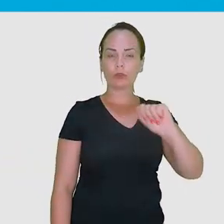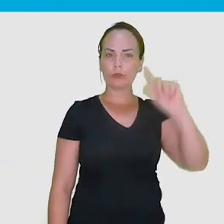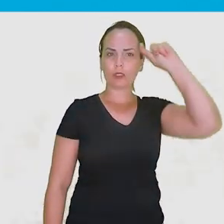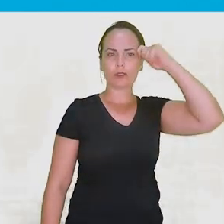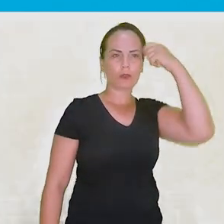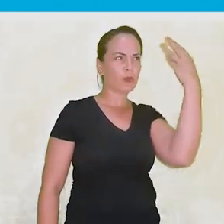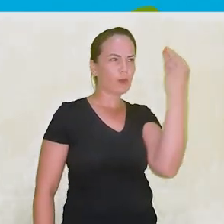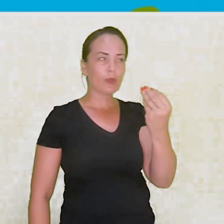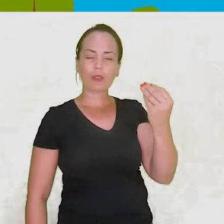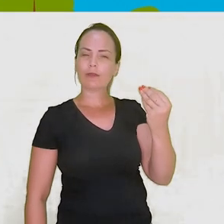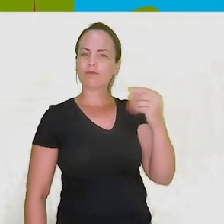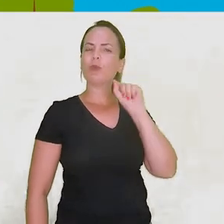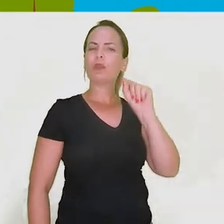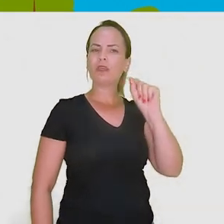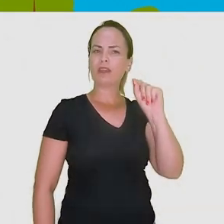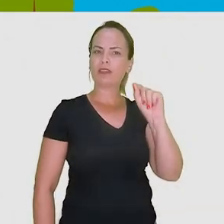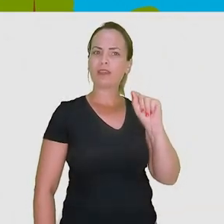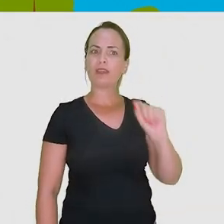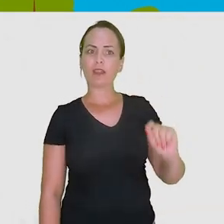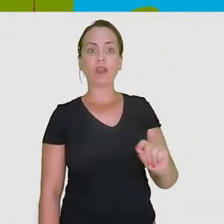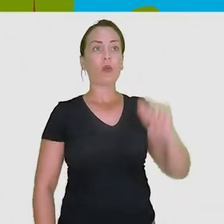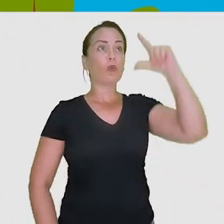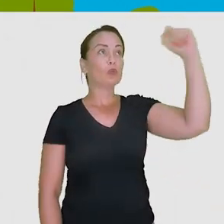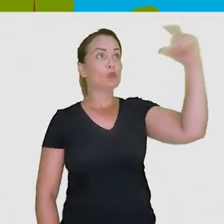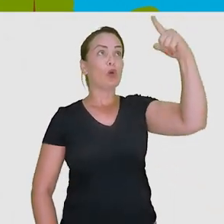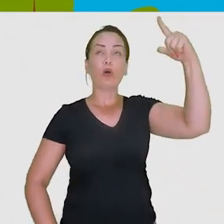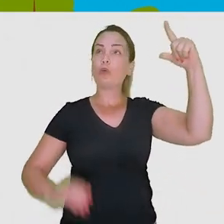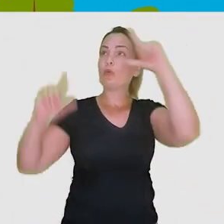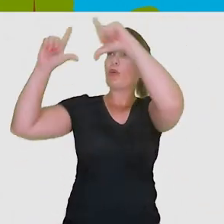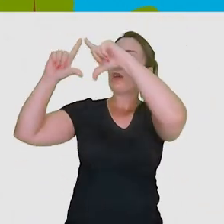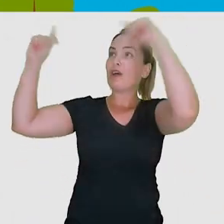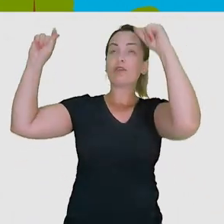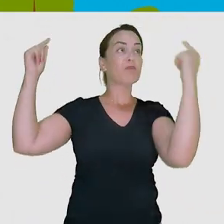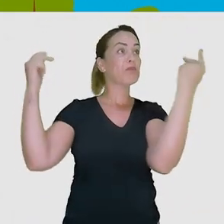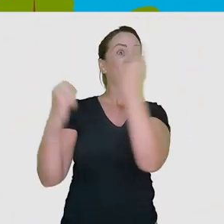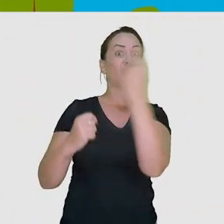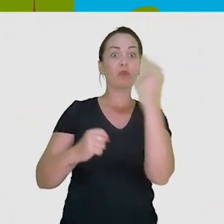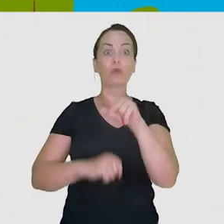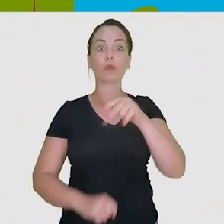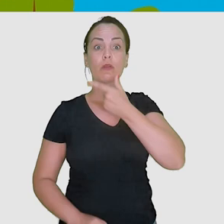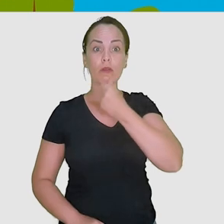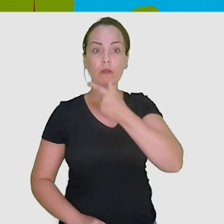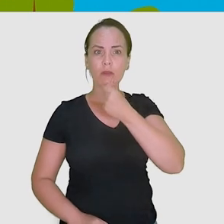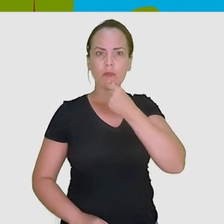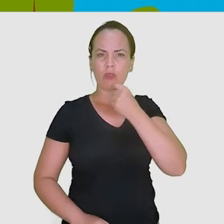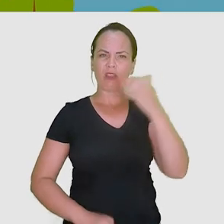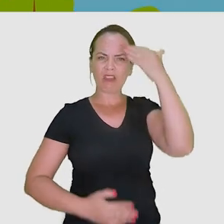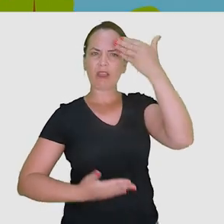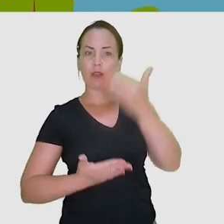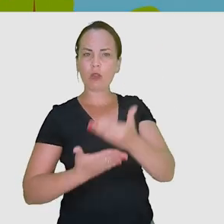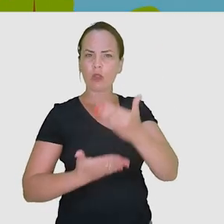que, no princípio, o Sol e a Lua eram irmãos homens. Os povos africanos que no Brasil chegaram acreditavam